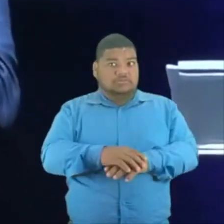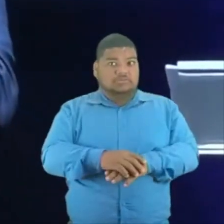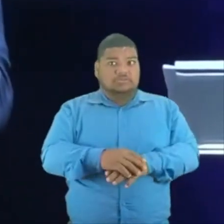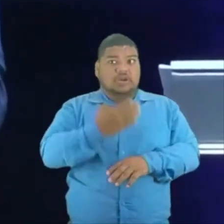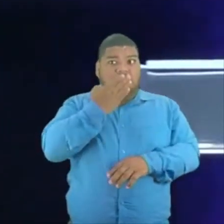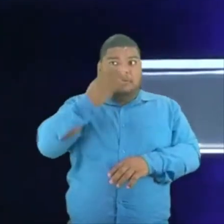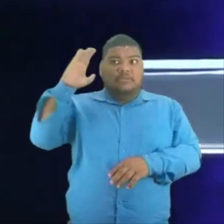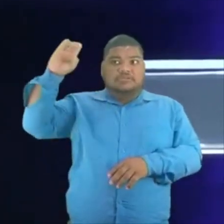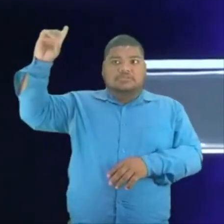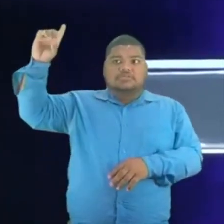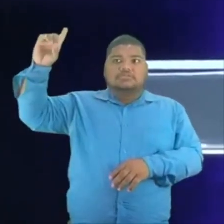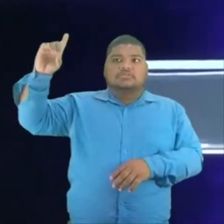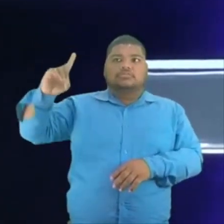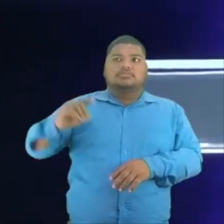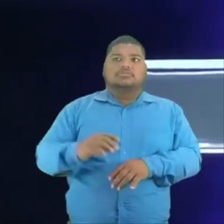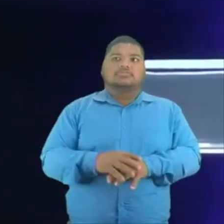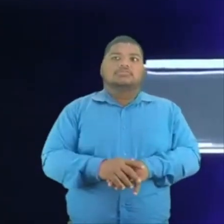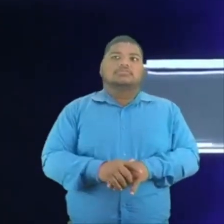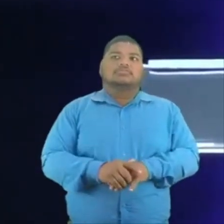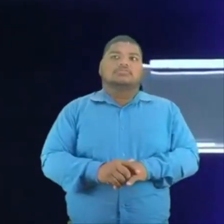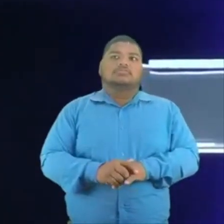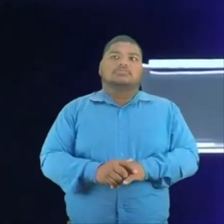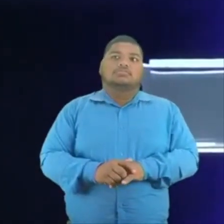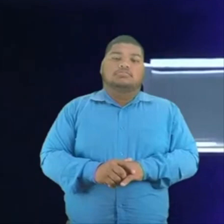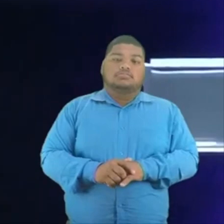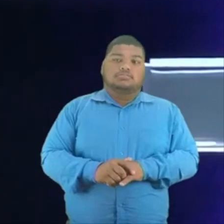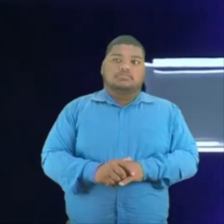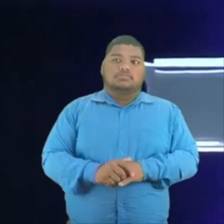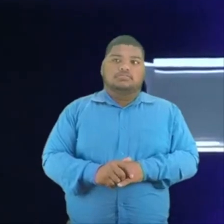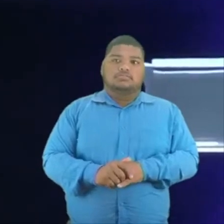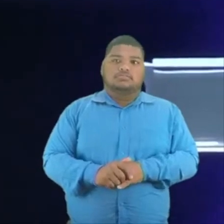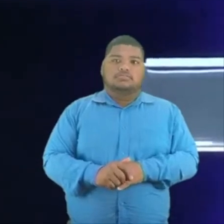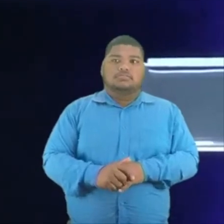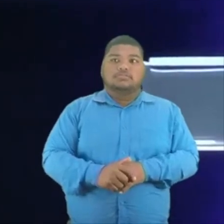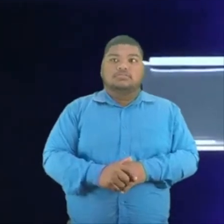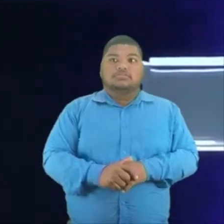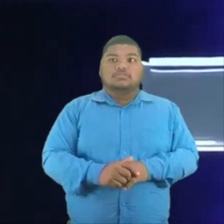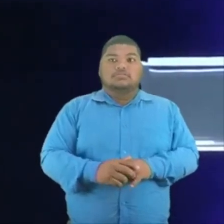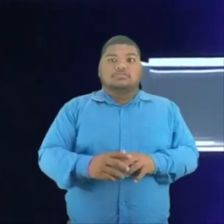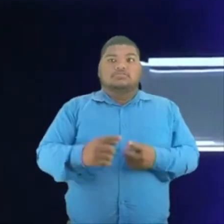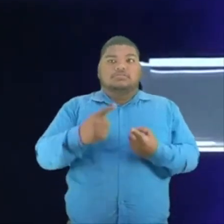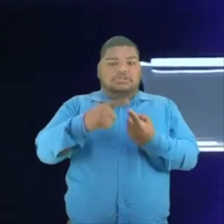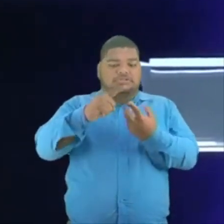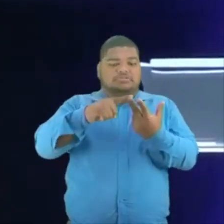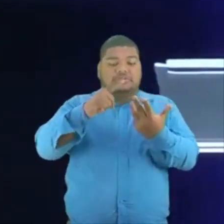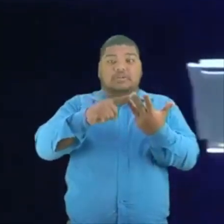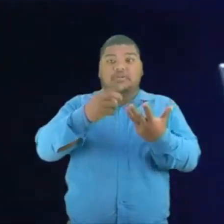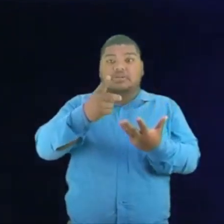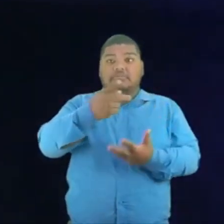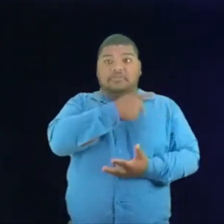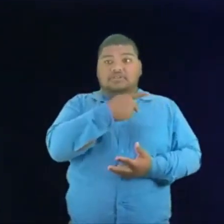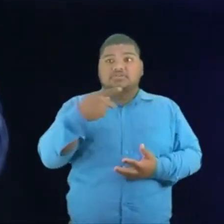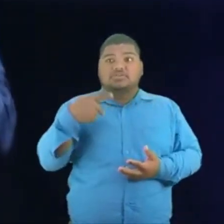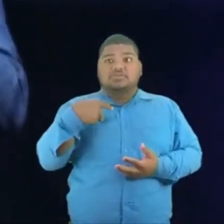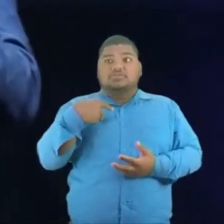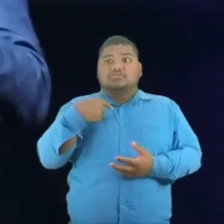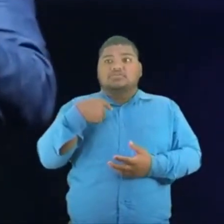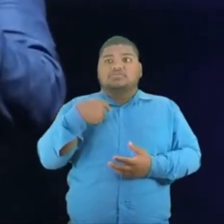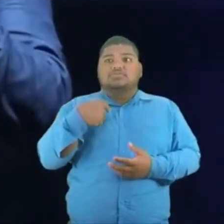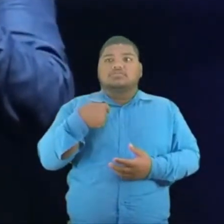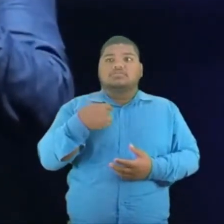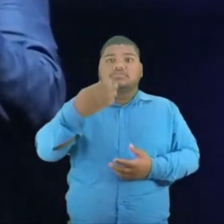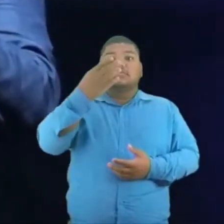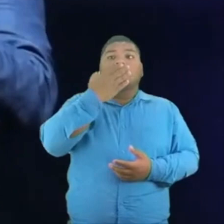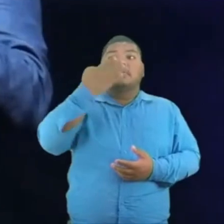Deus. Gente, o pastor falou 3 para vocês aqui no culto, gente. Vocês não receberam a promessa de Deus, não? Quantos receberam a promessa de Deus na